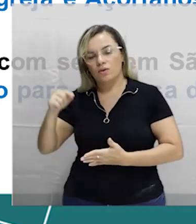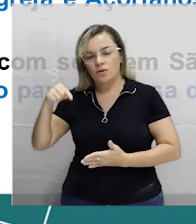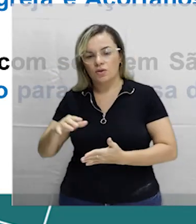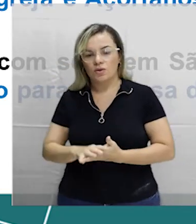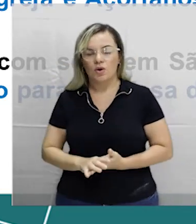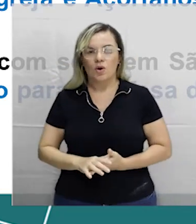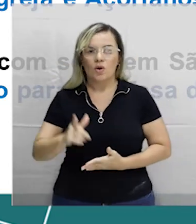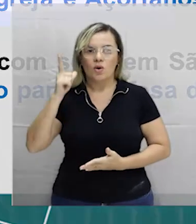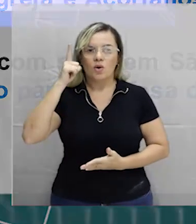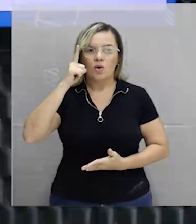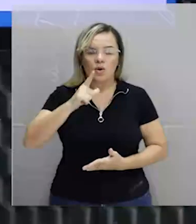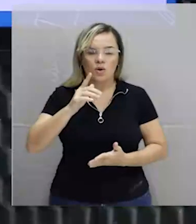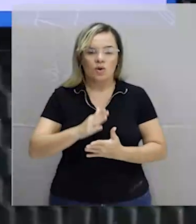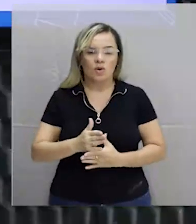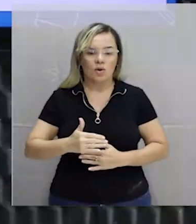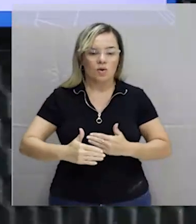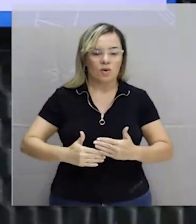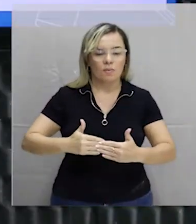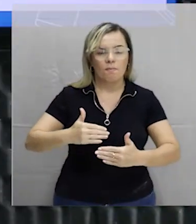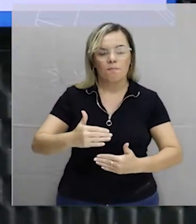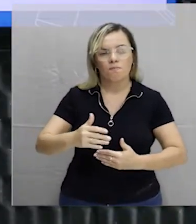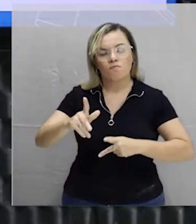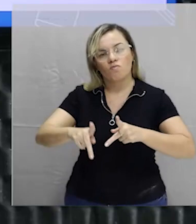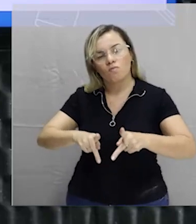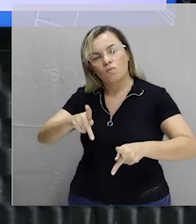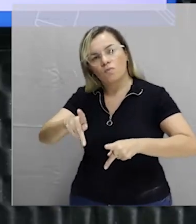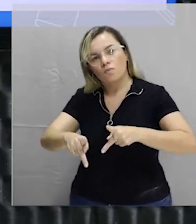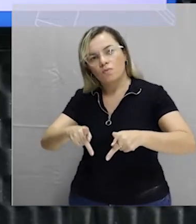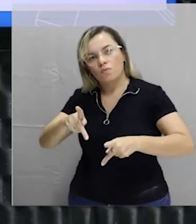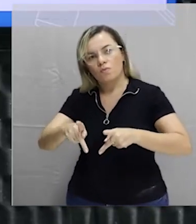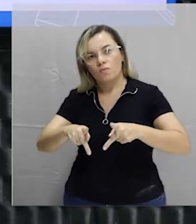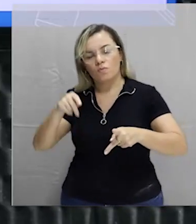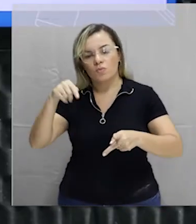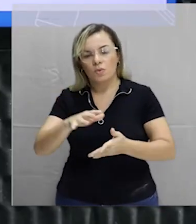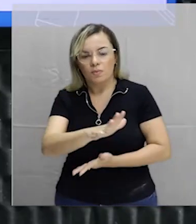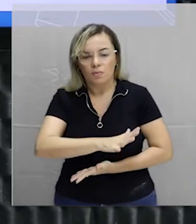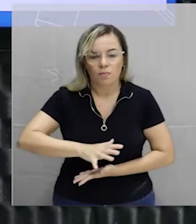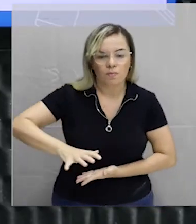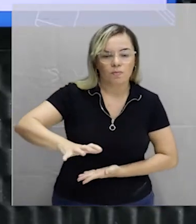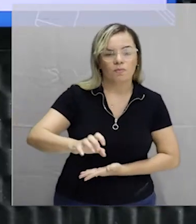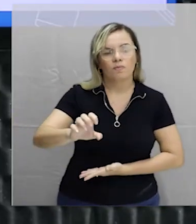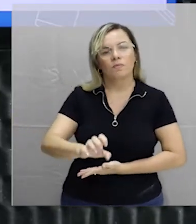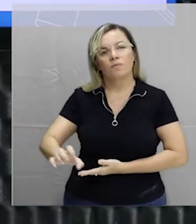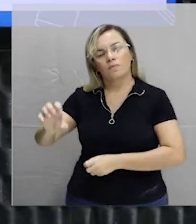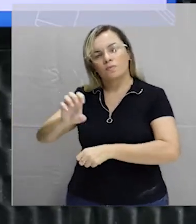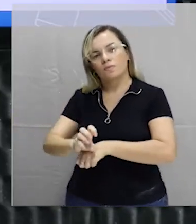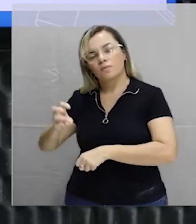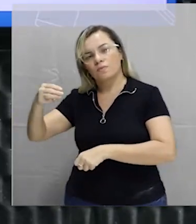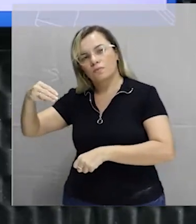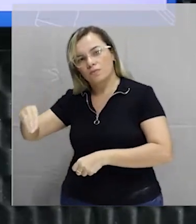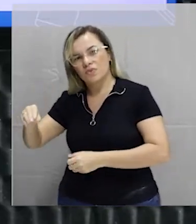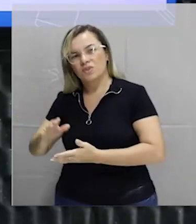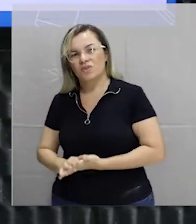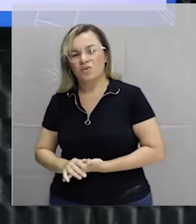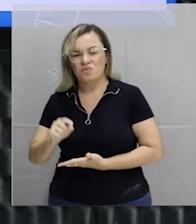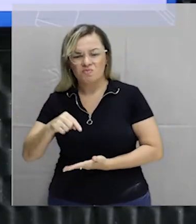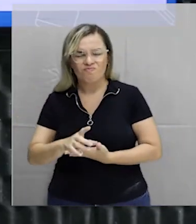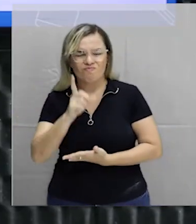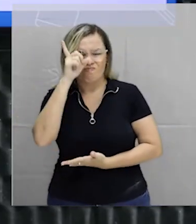de povoamento, garantir o processo de ocupação, que foi muito